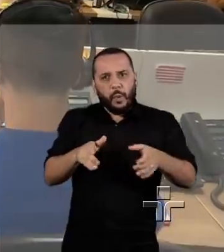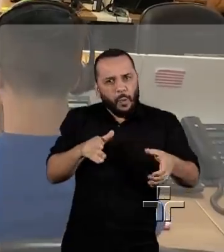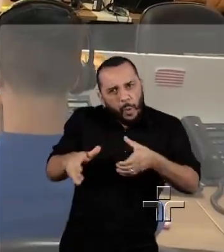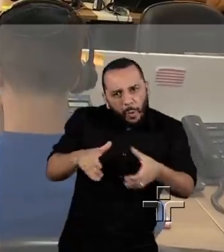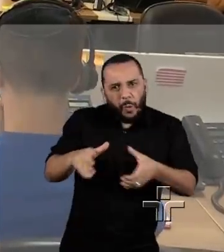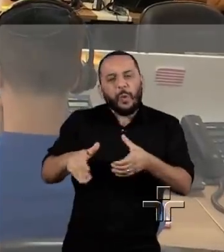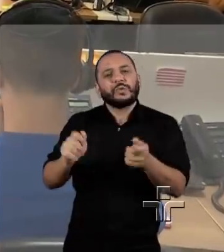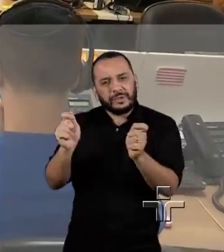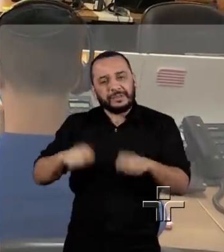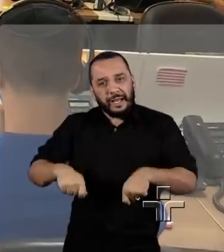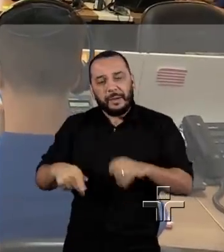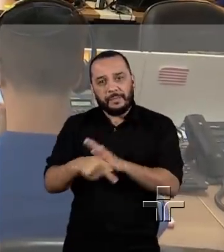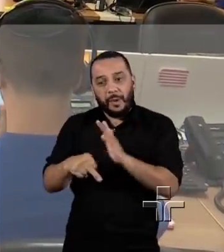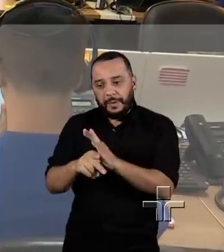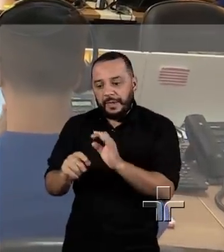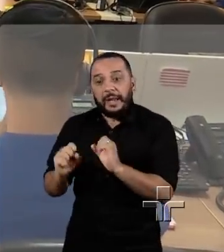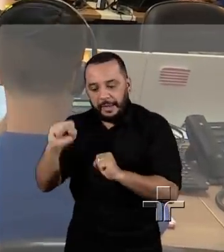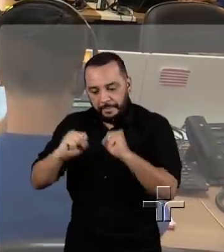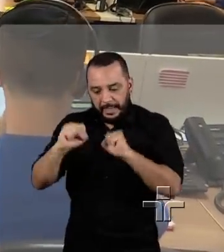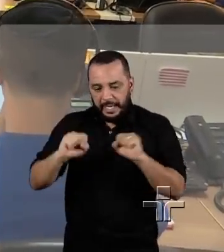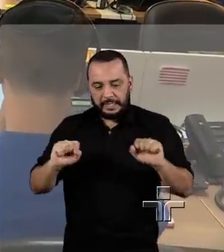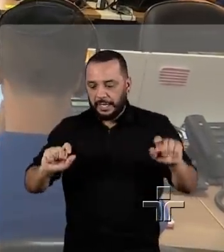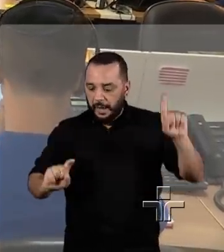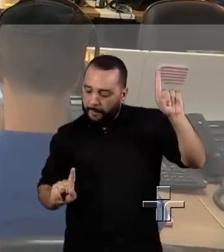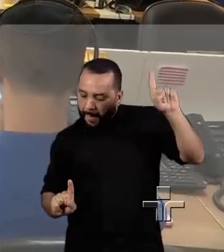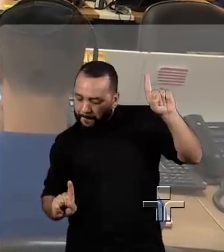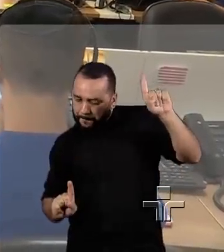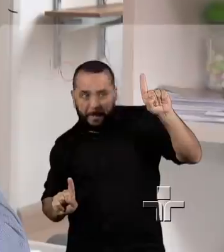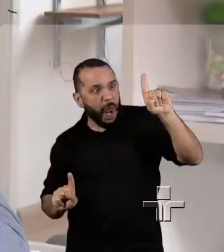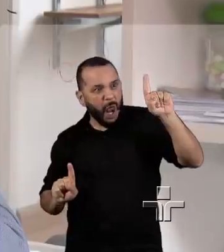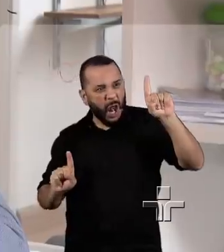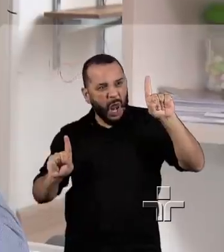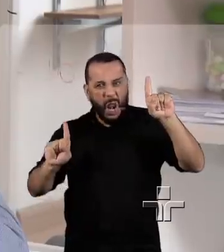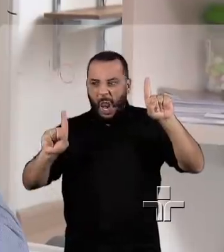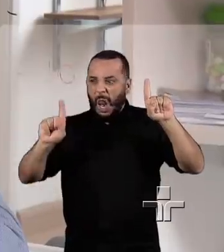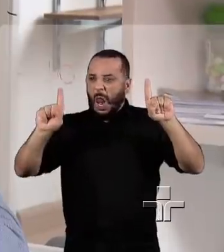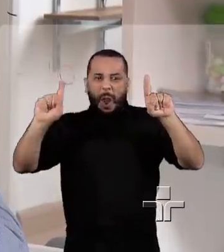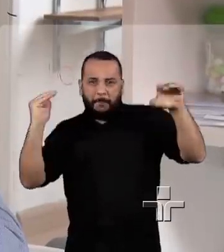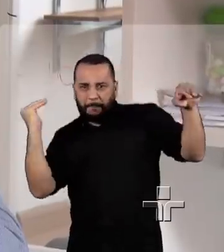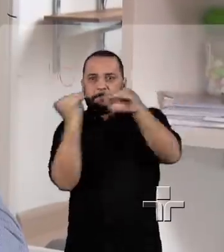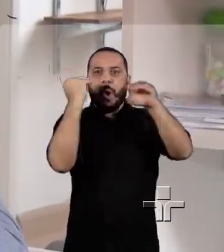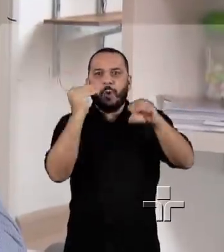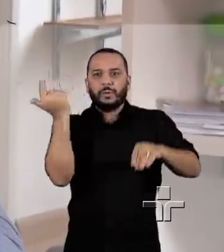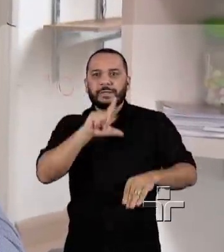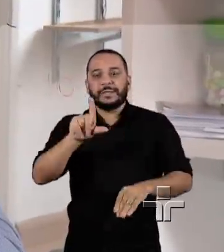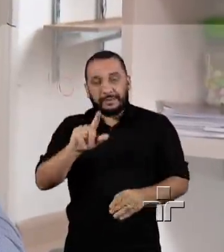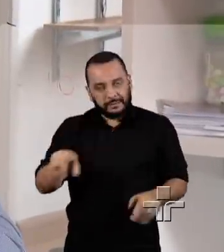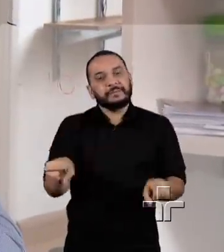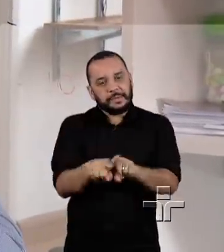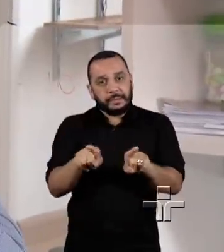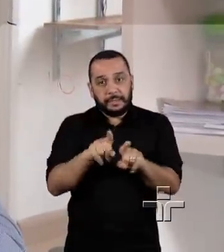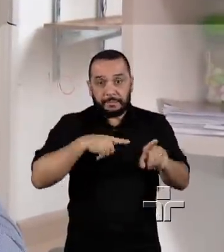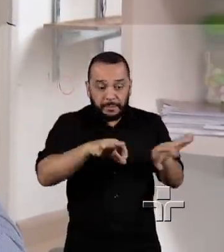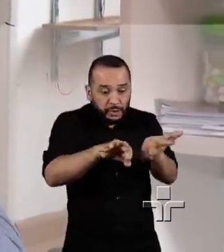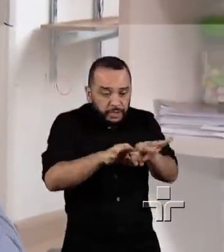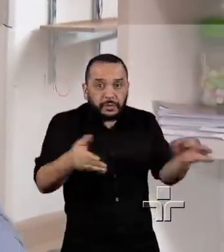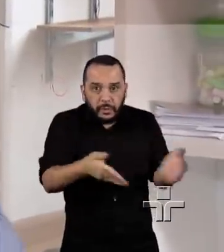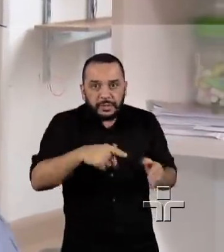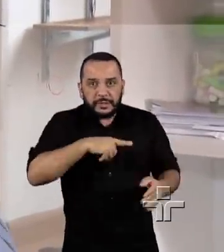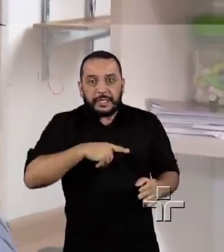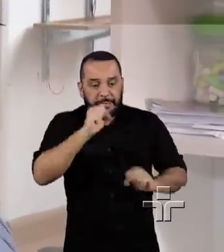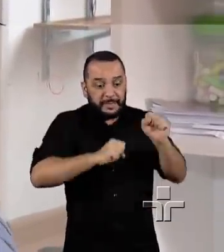caminho para os pequenos chegarem até os gigantes do mercado. O que a gente observa nos programas atuais é que as startups buscam